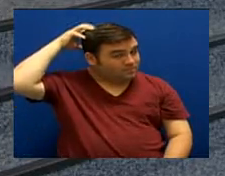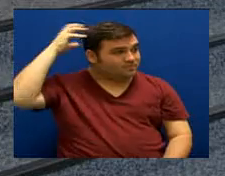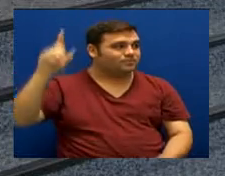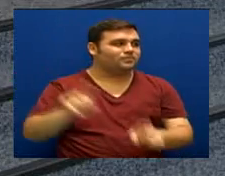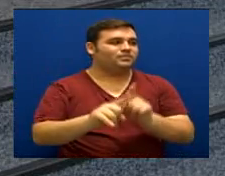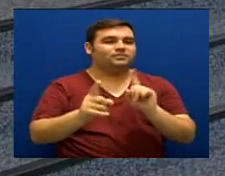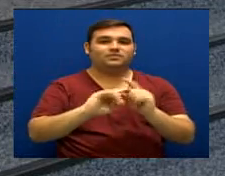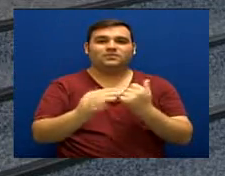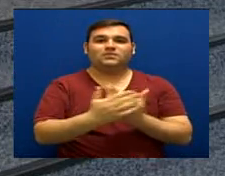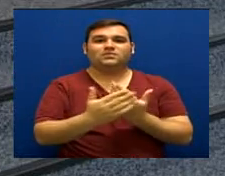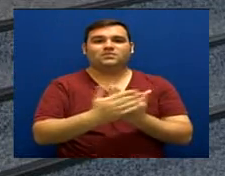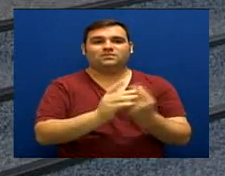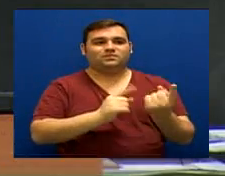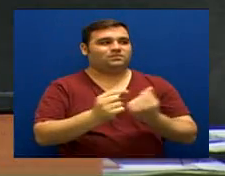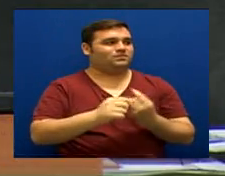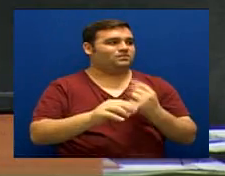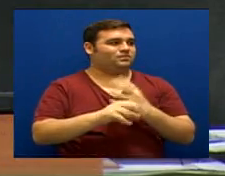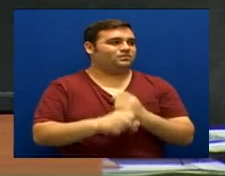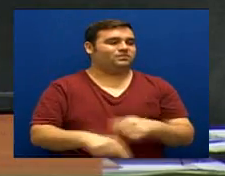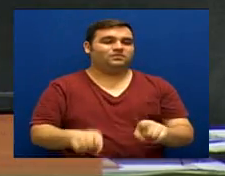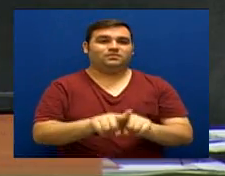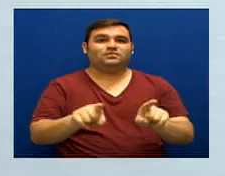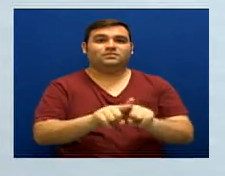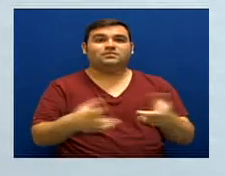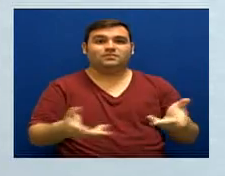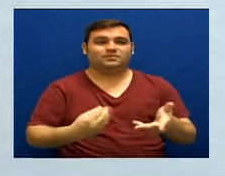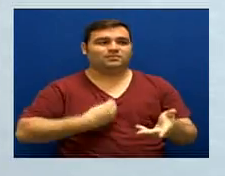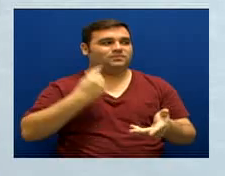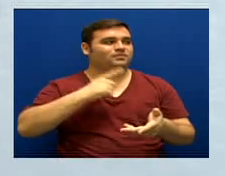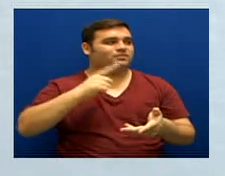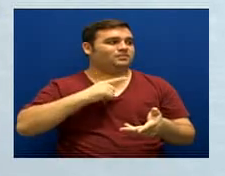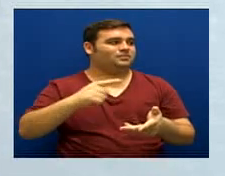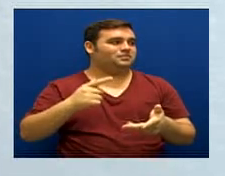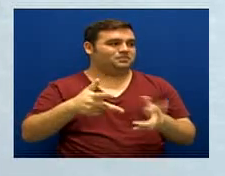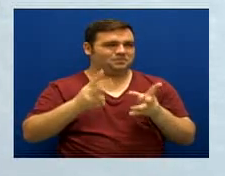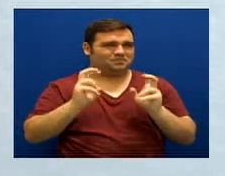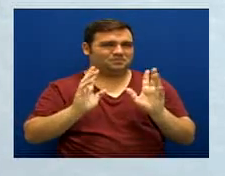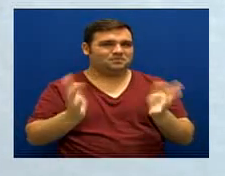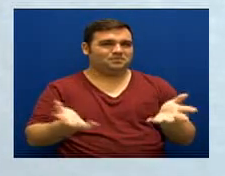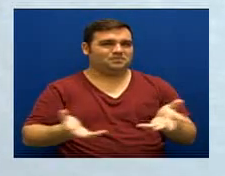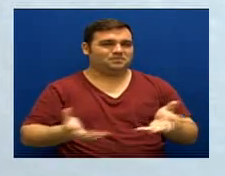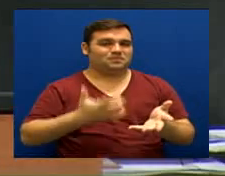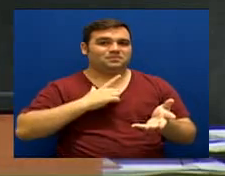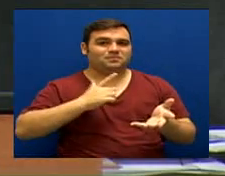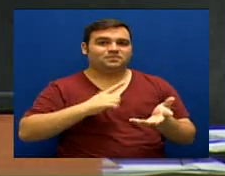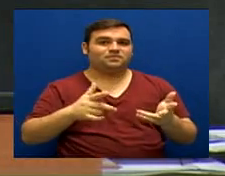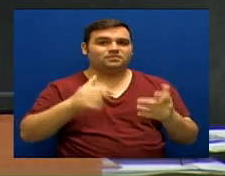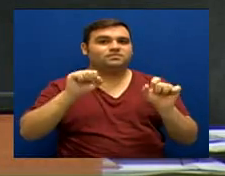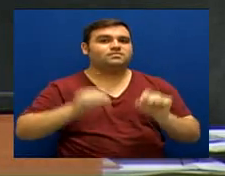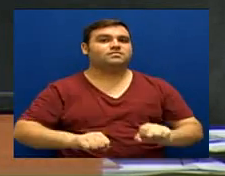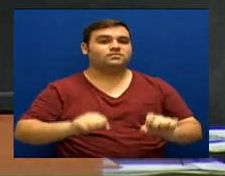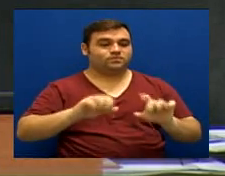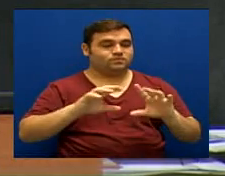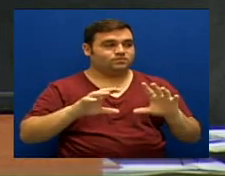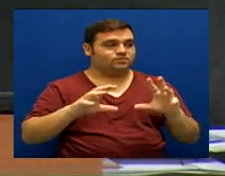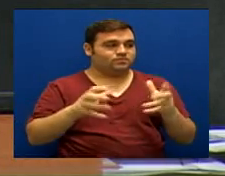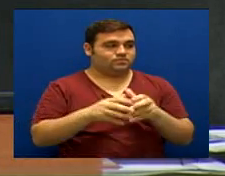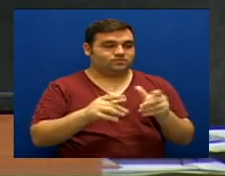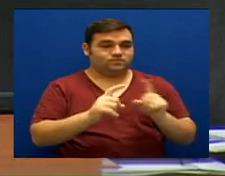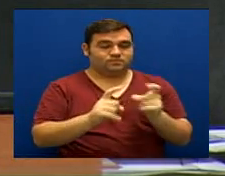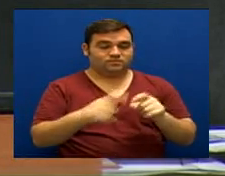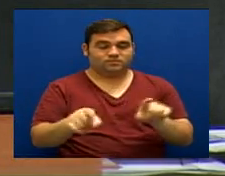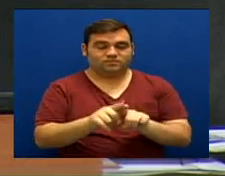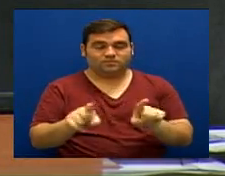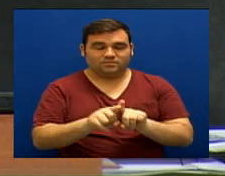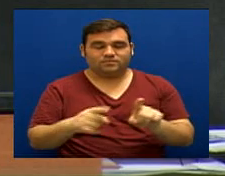de economia que eu também nos acompanhou aqui hoje você vê que já começa com o reconhecimento da comissão e o